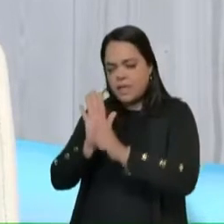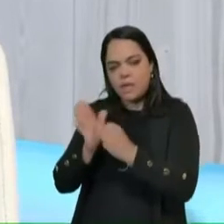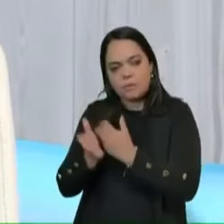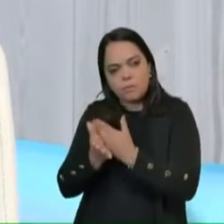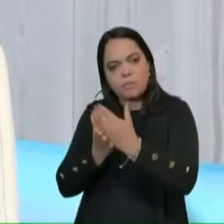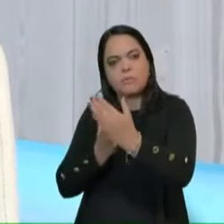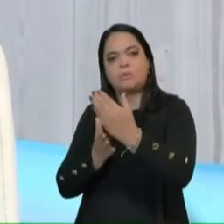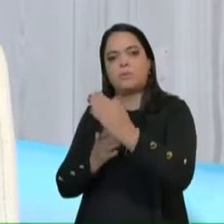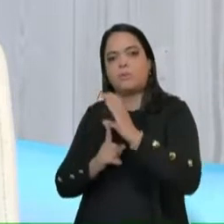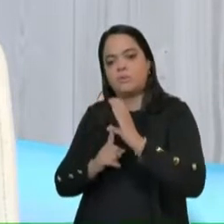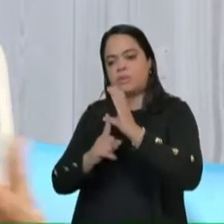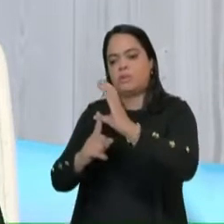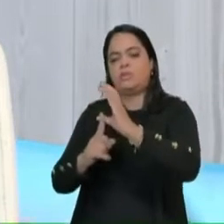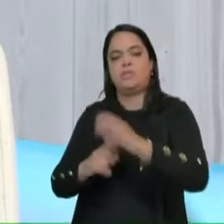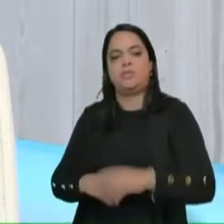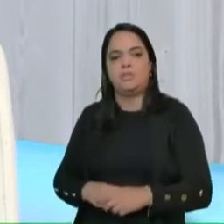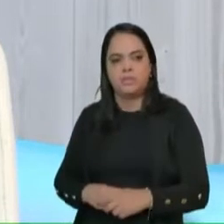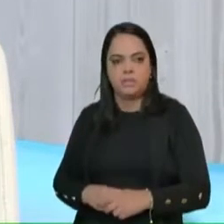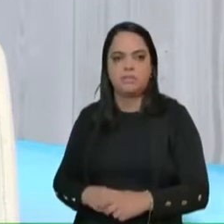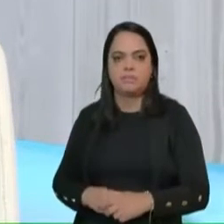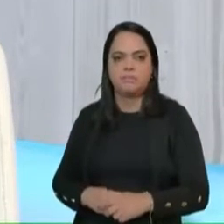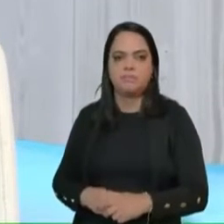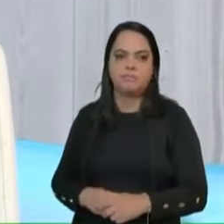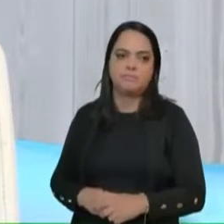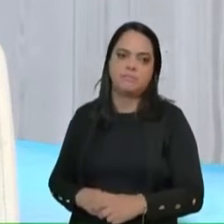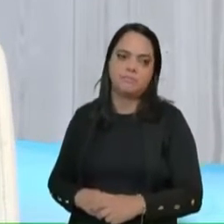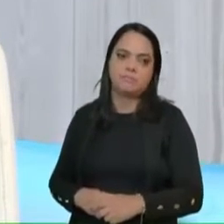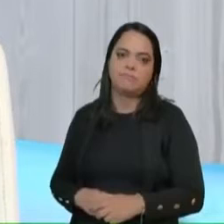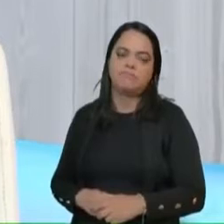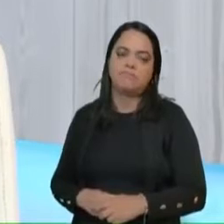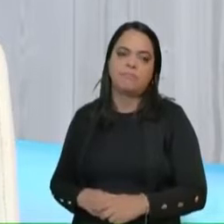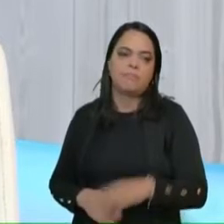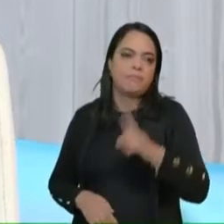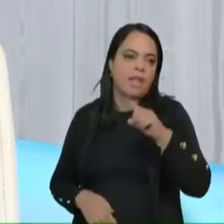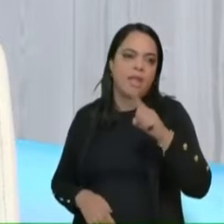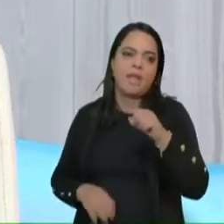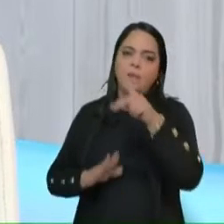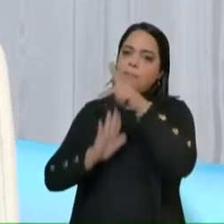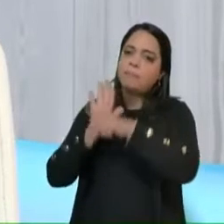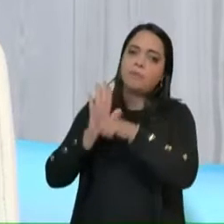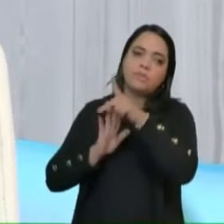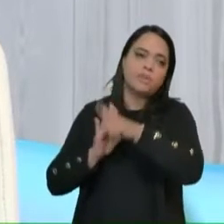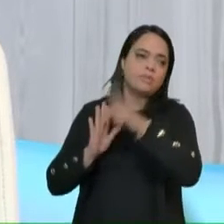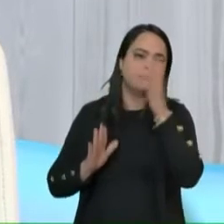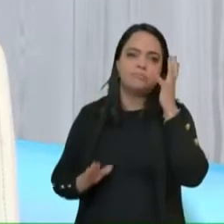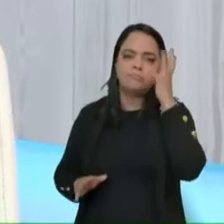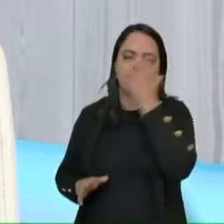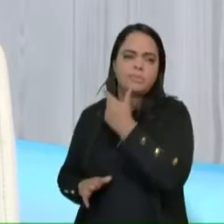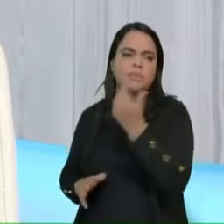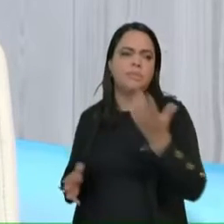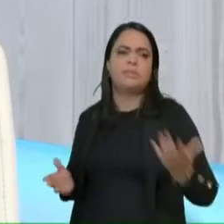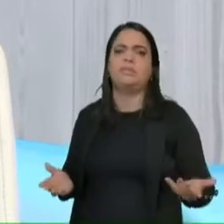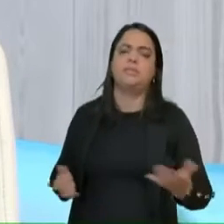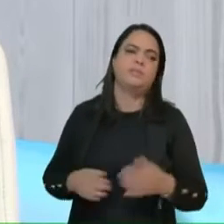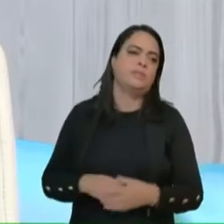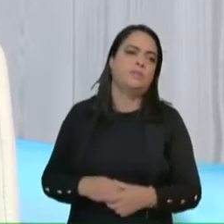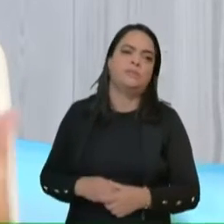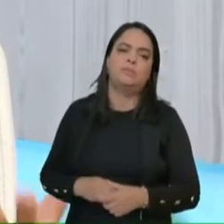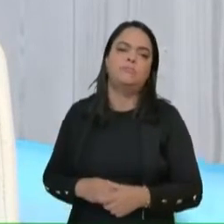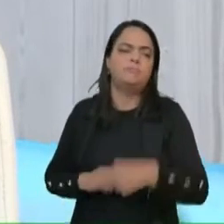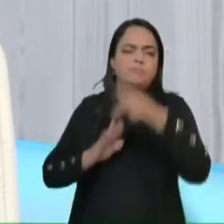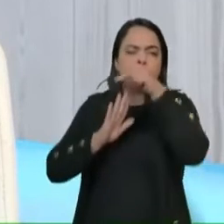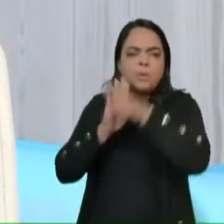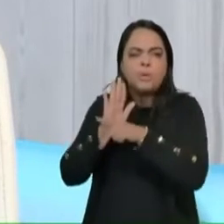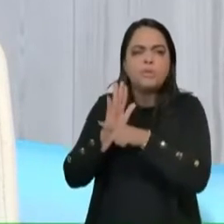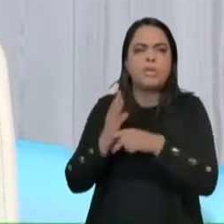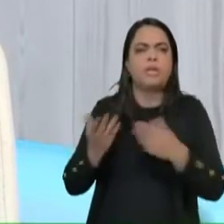cristianismo eh da era Cristã né que que que era um projeto muito mais bonito né Muito um projeto